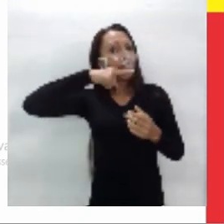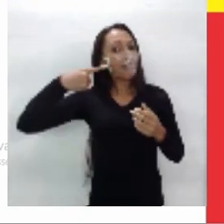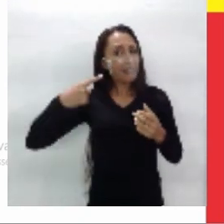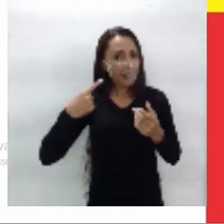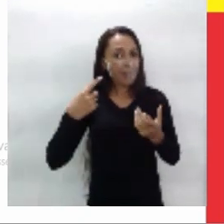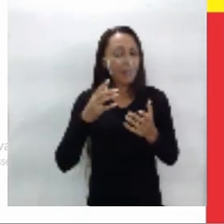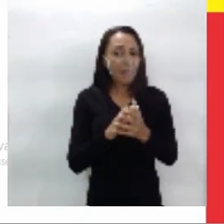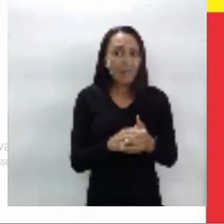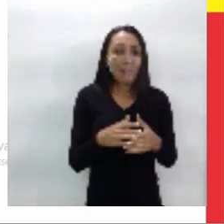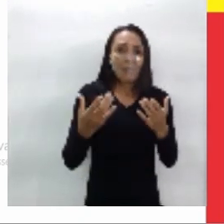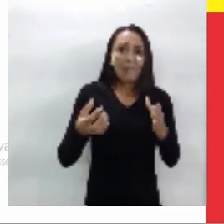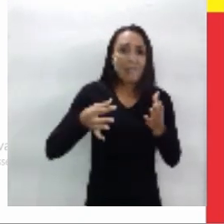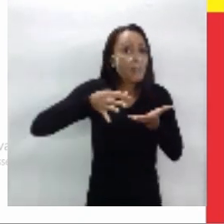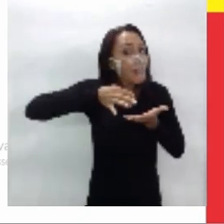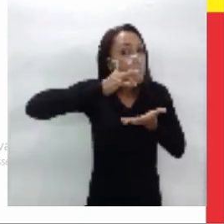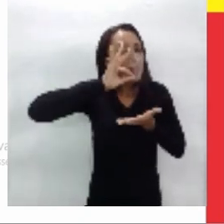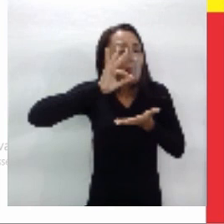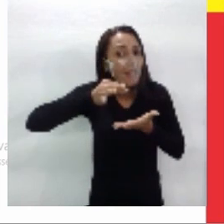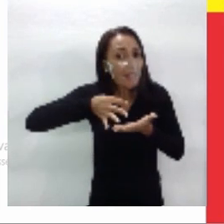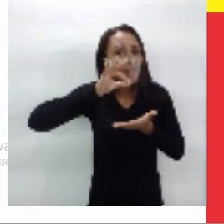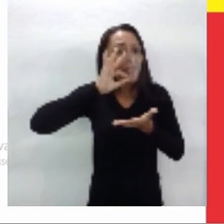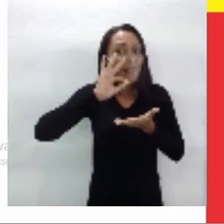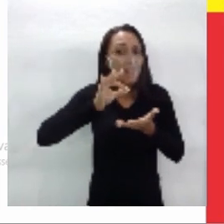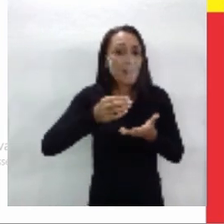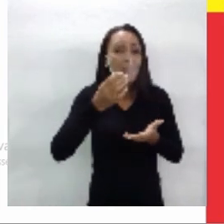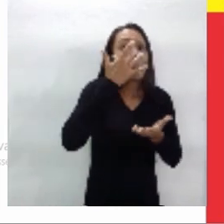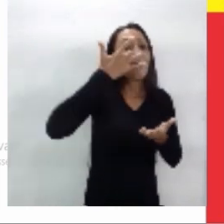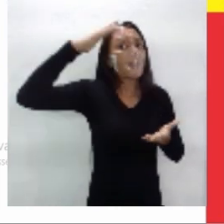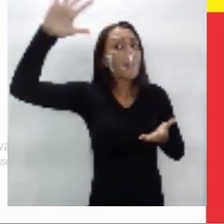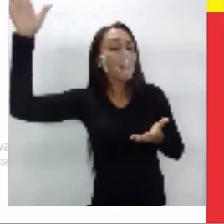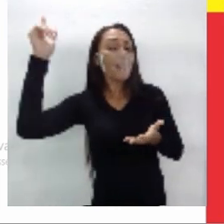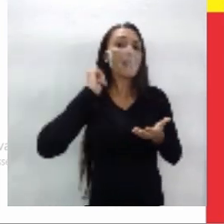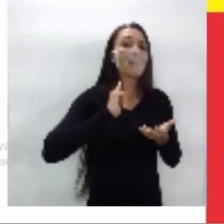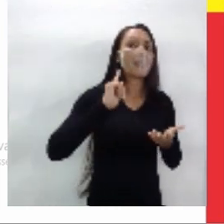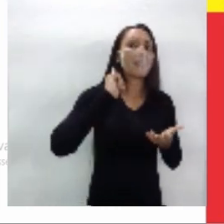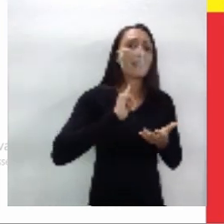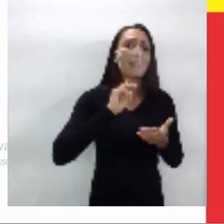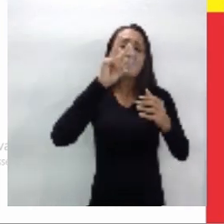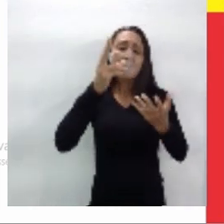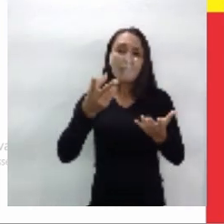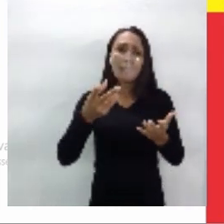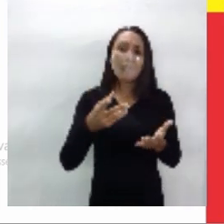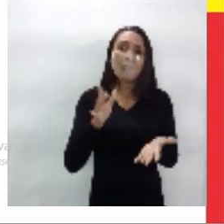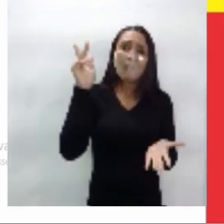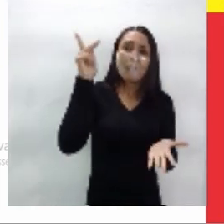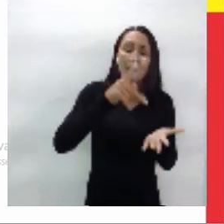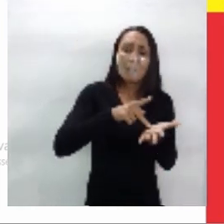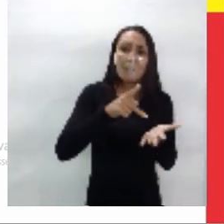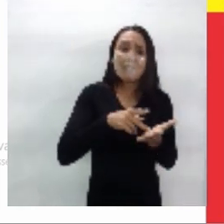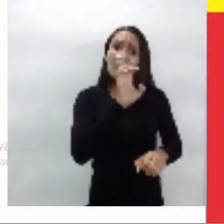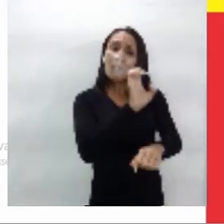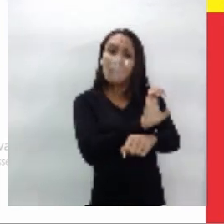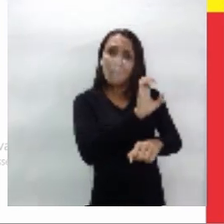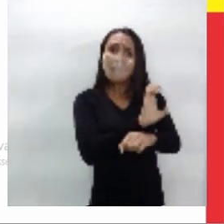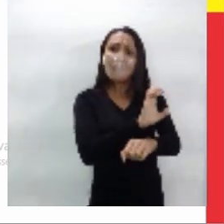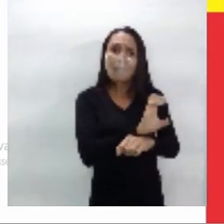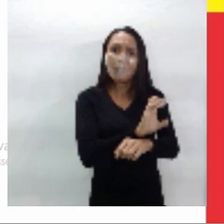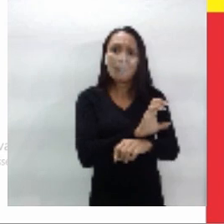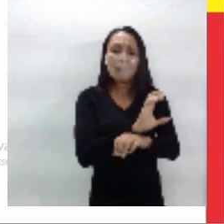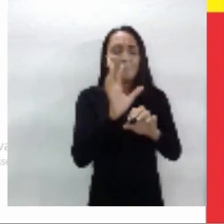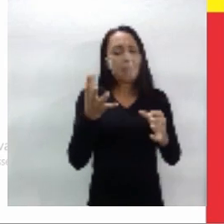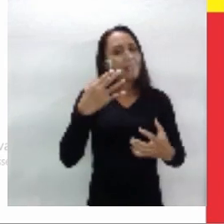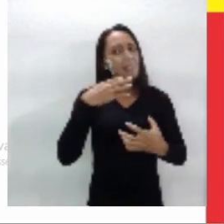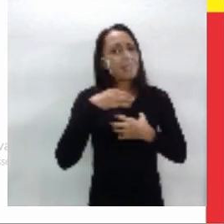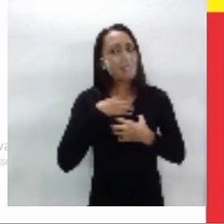o café e a exploração do ouro em Minas Gerais. A forte presença do Estado se fazia